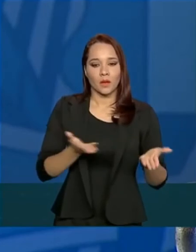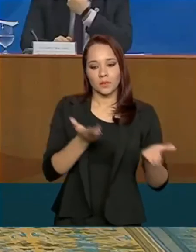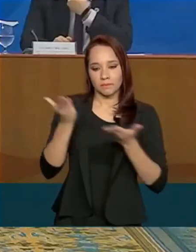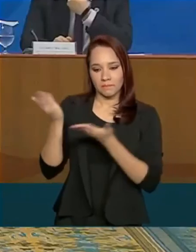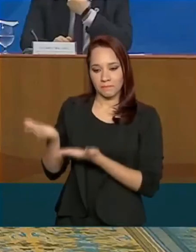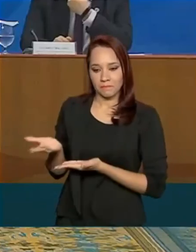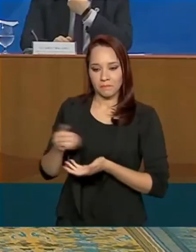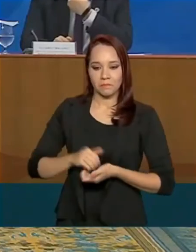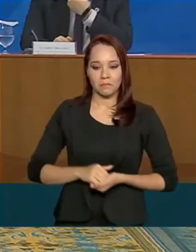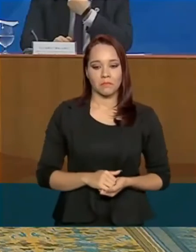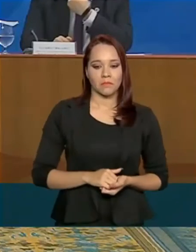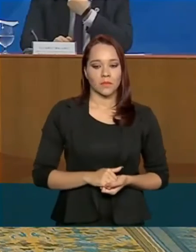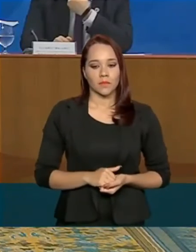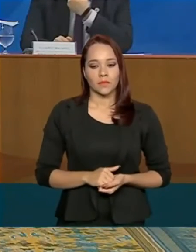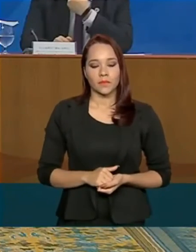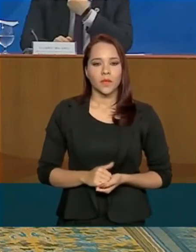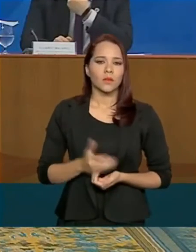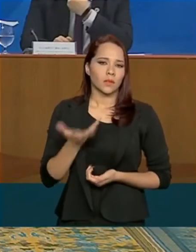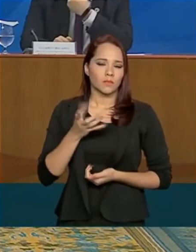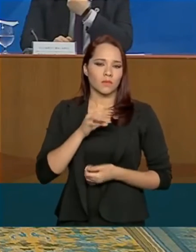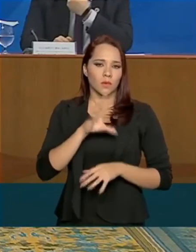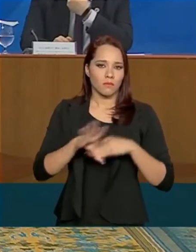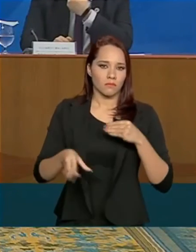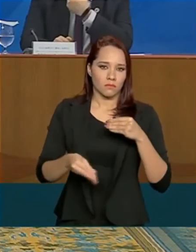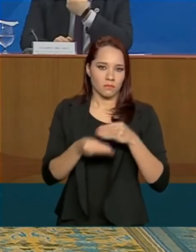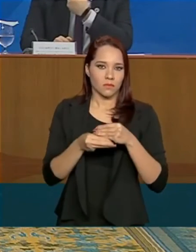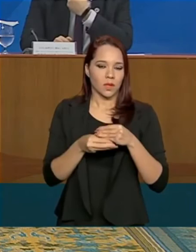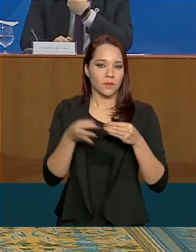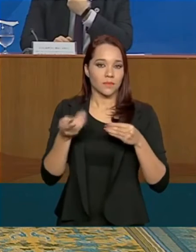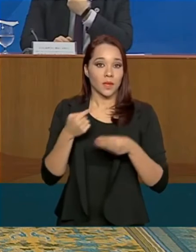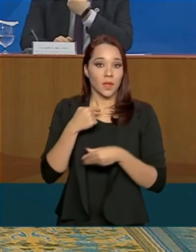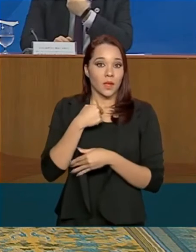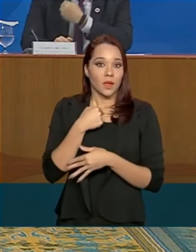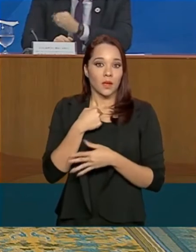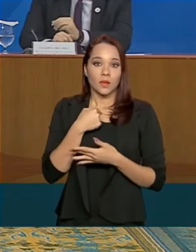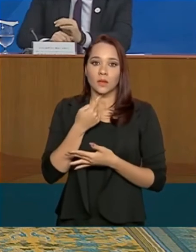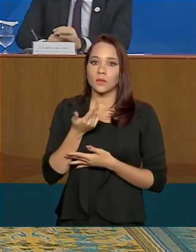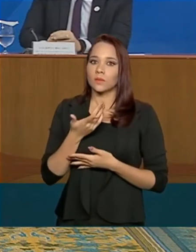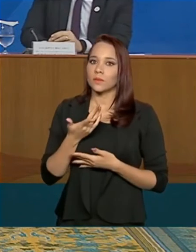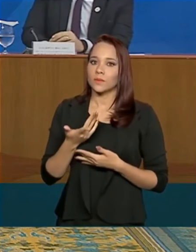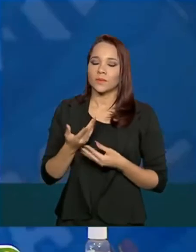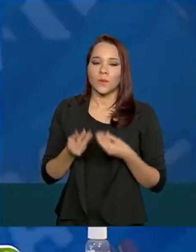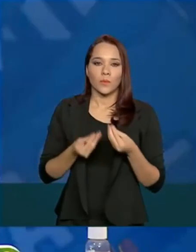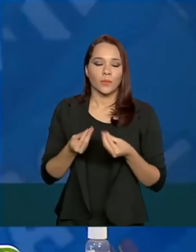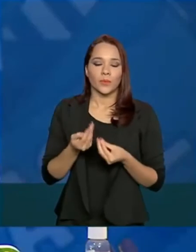Arnaldo. Eu gosto, só complementando, secretário, eu fico, de certo modo, bastante